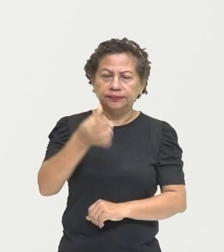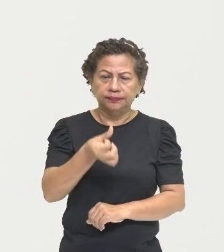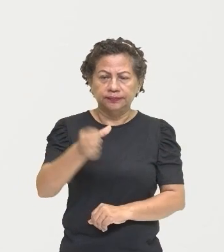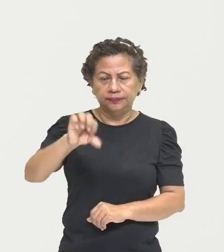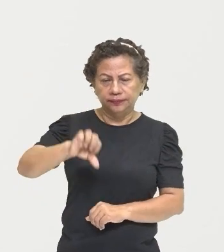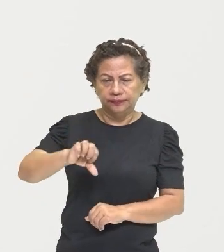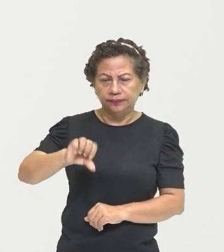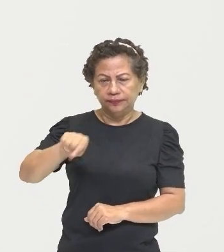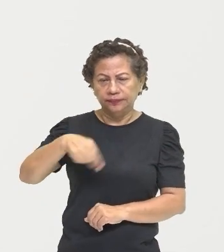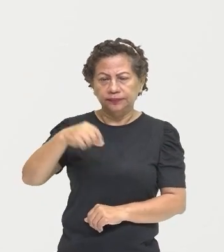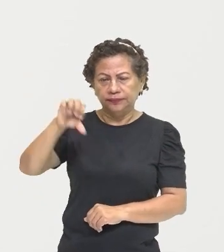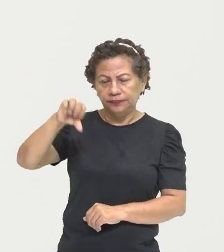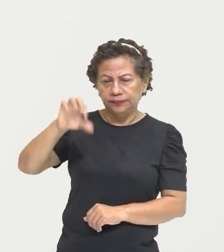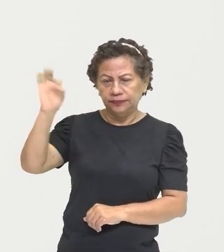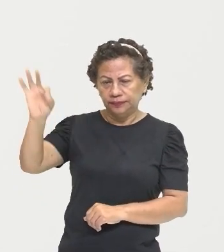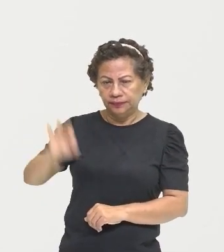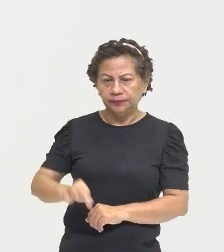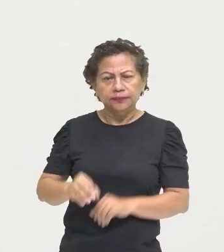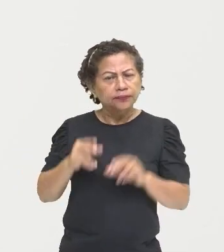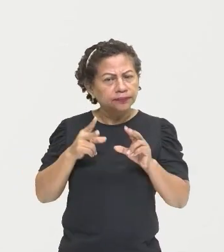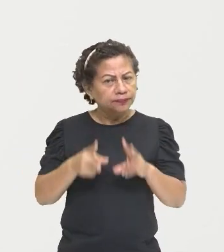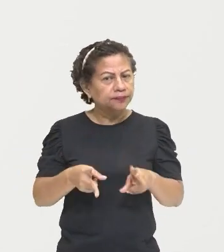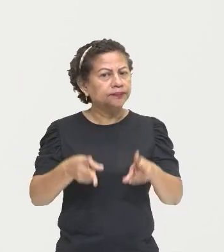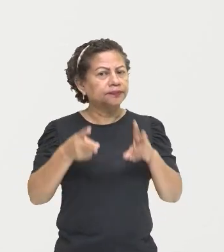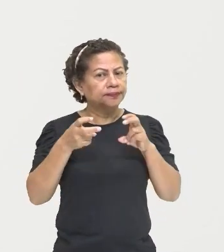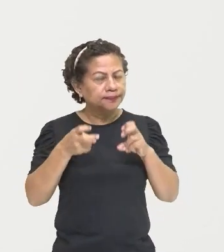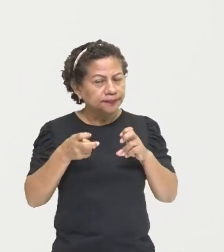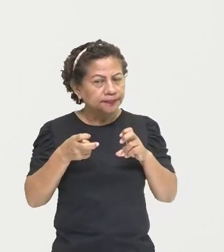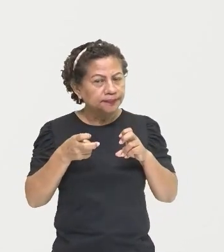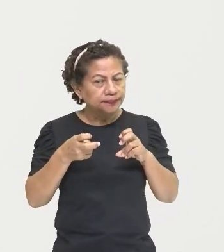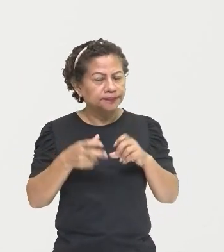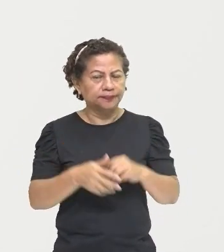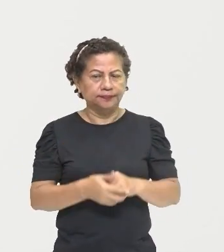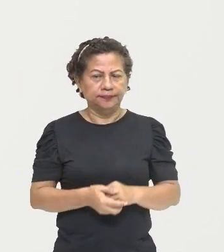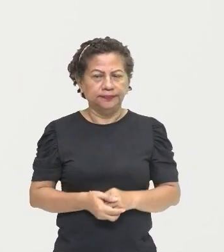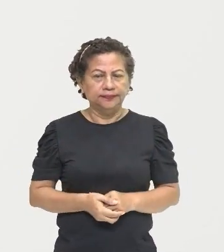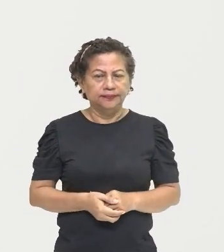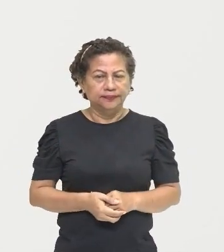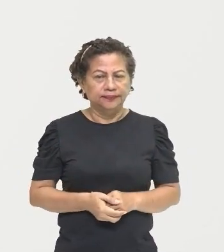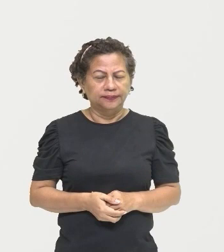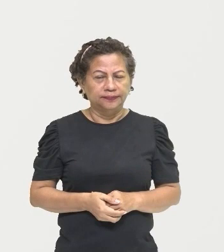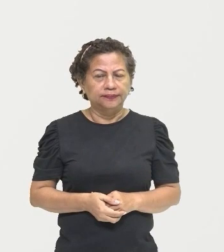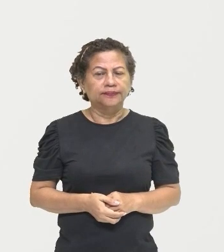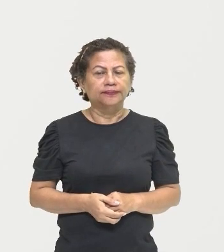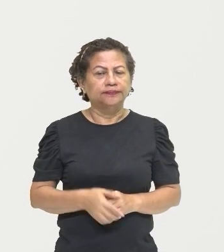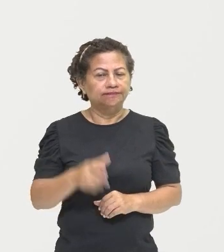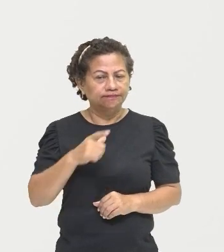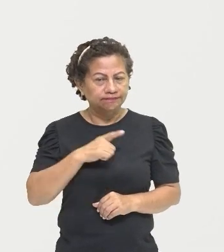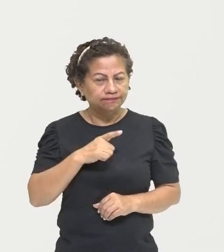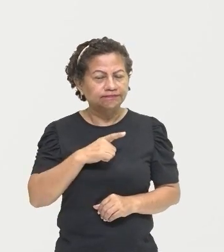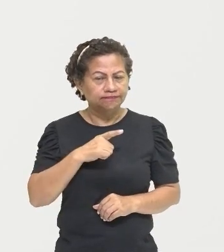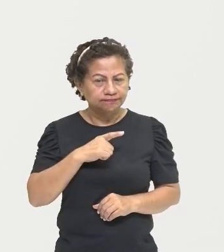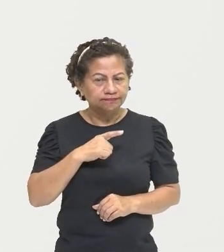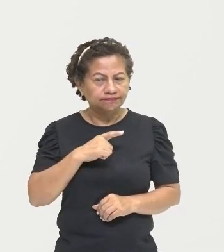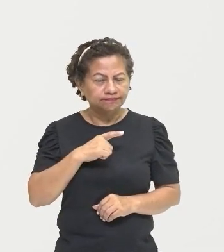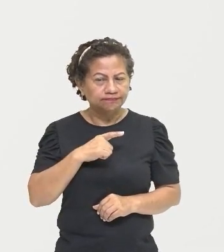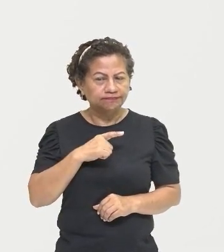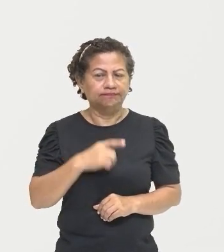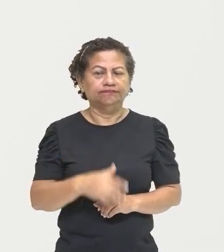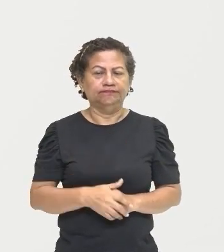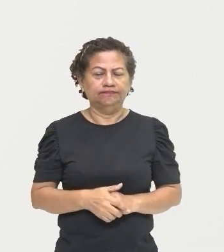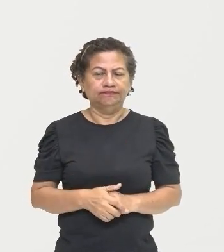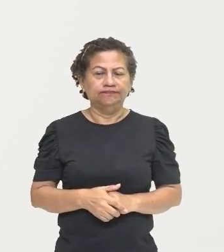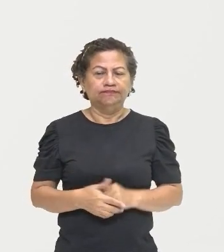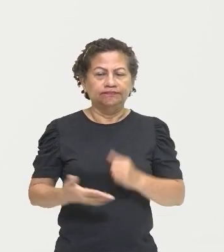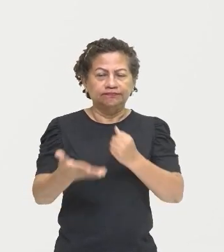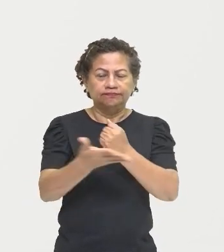69,9%. Agora, observem, turma, boa parte do nosso PIB, da produção do Amazonas, tem como base, tem como